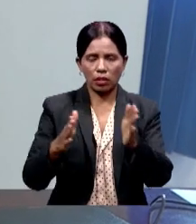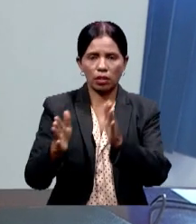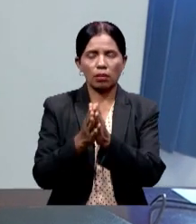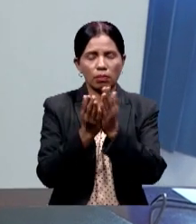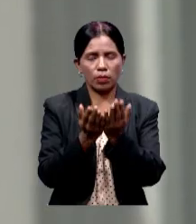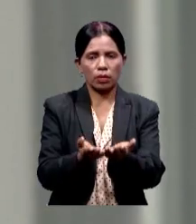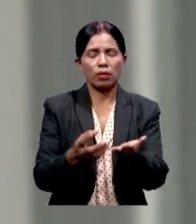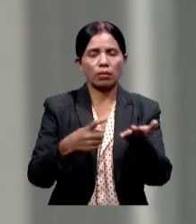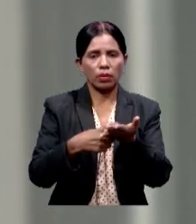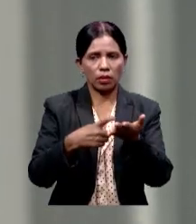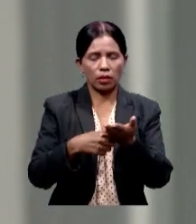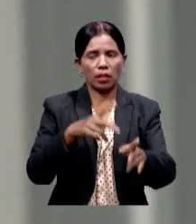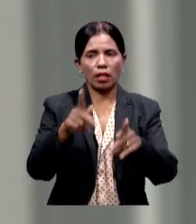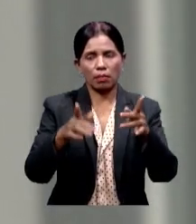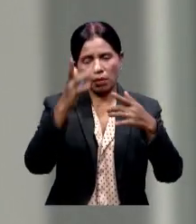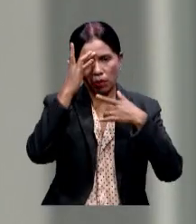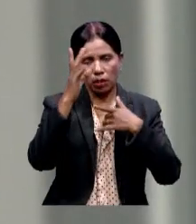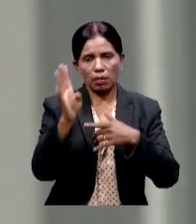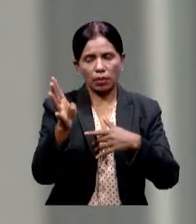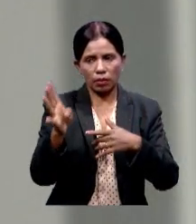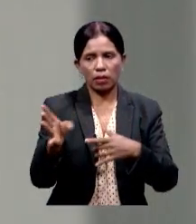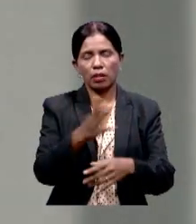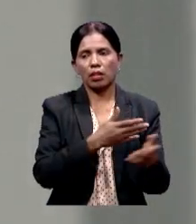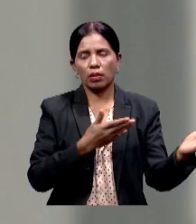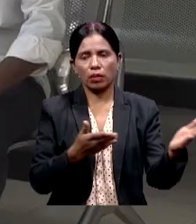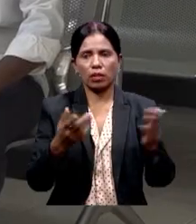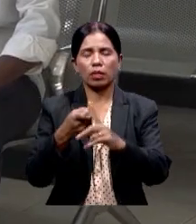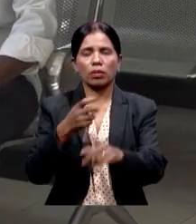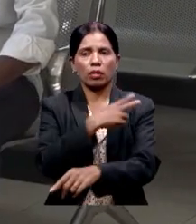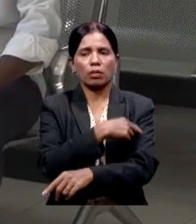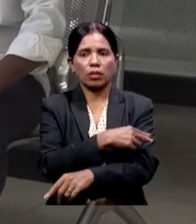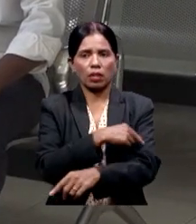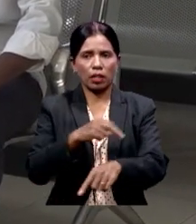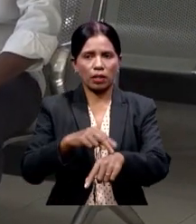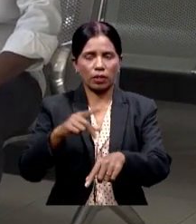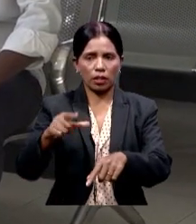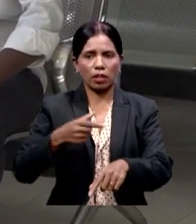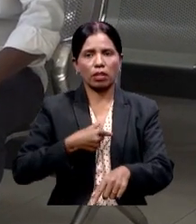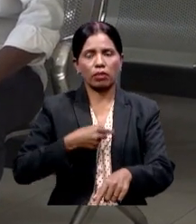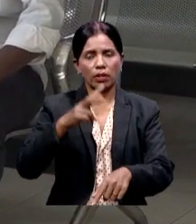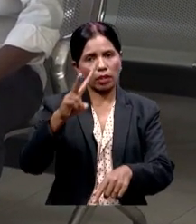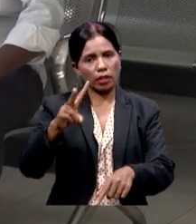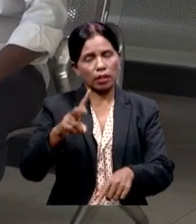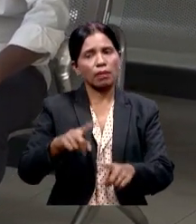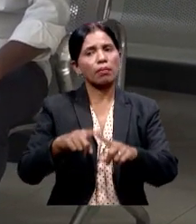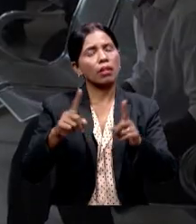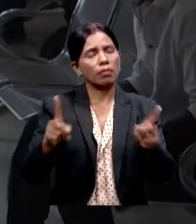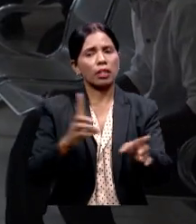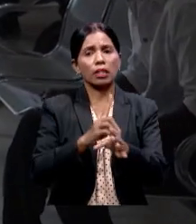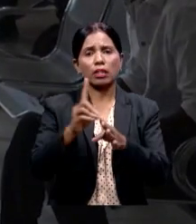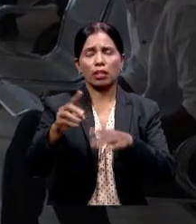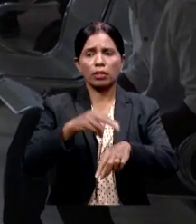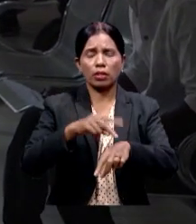caderneta passaporte para paciente nulo, nebe submete ulo cusi Hospital Nacional Guido Valadares. Mas be parte Direção Geral